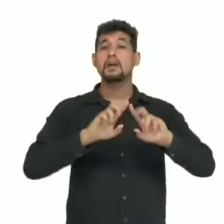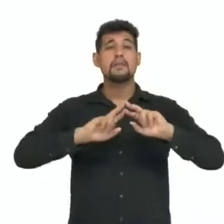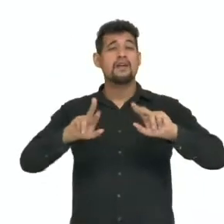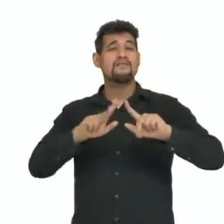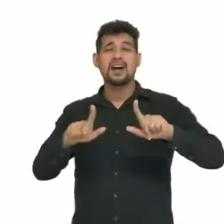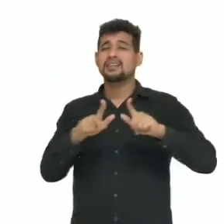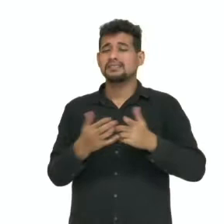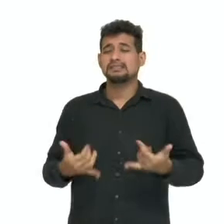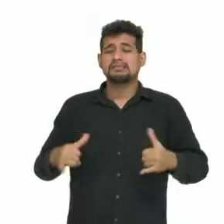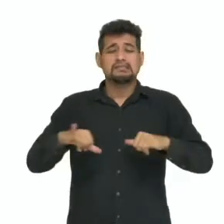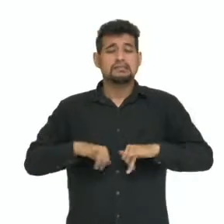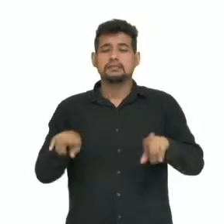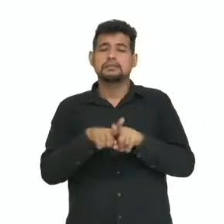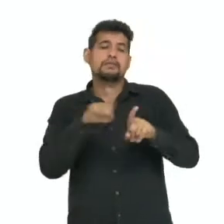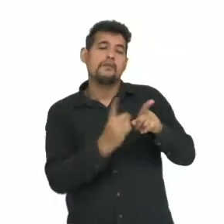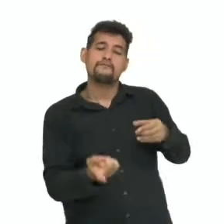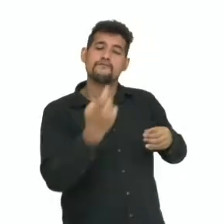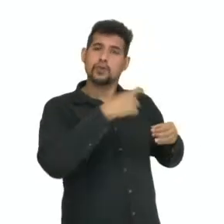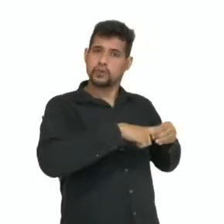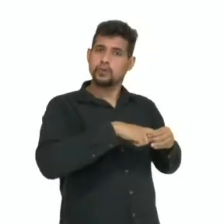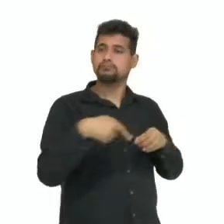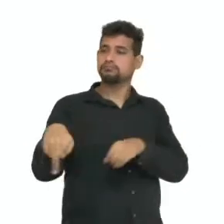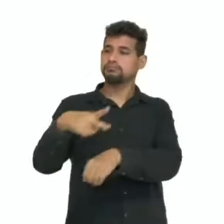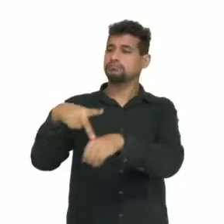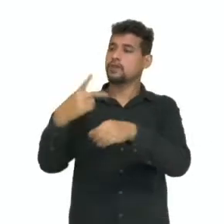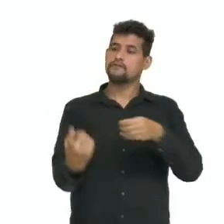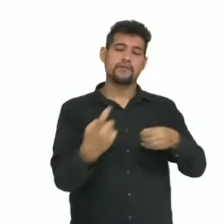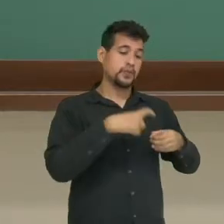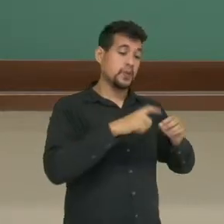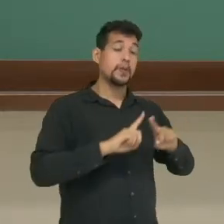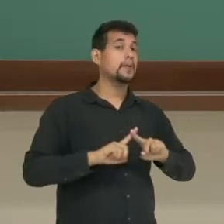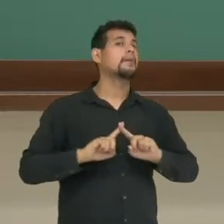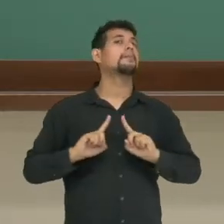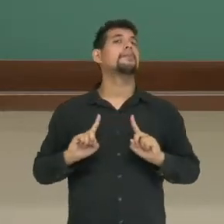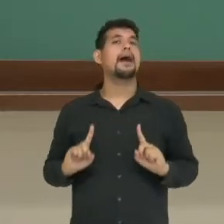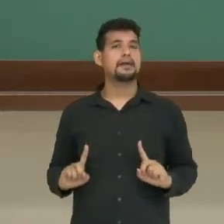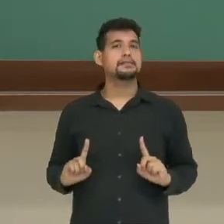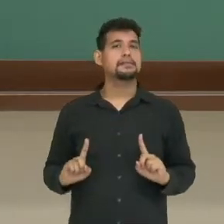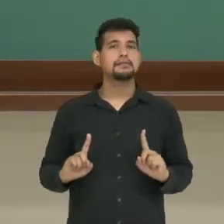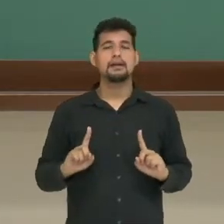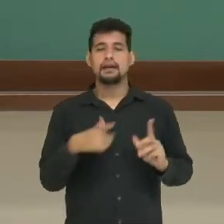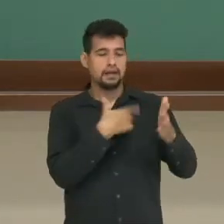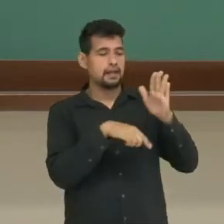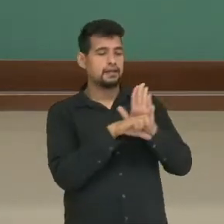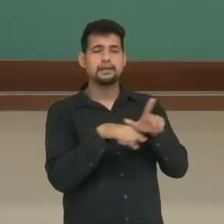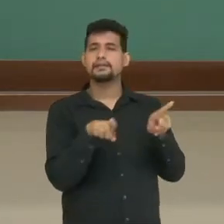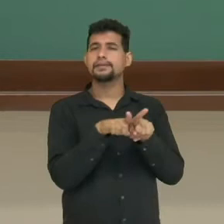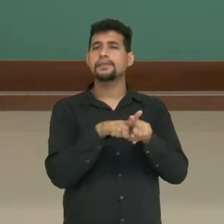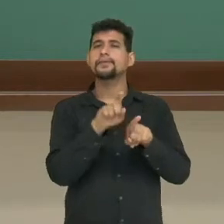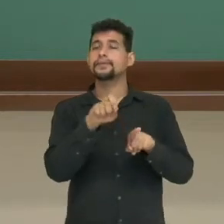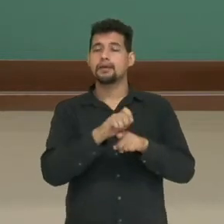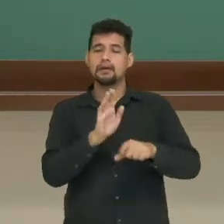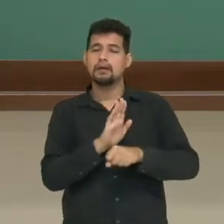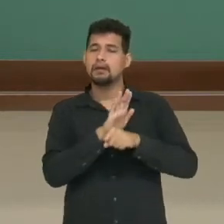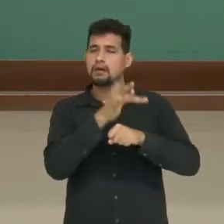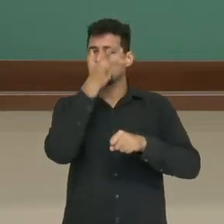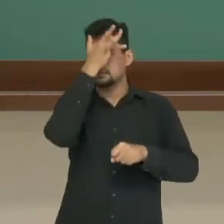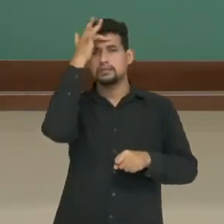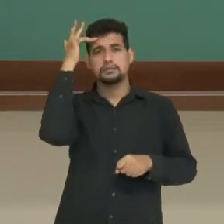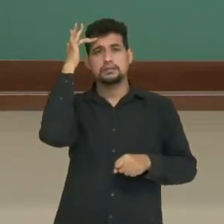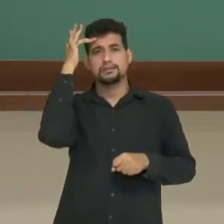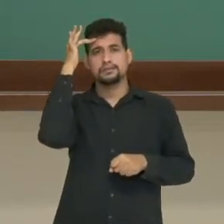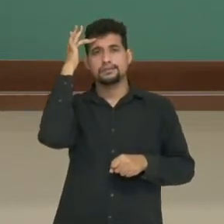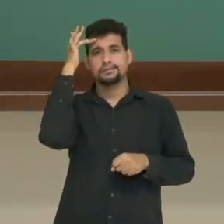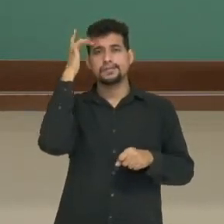exilados puderam voltar ao Brasil. Porém, essa lei também beneficiou os agentes da ditadura, os